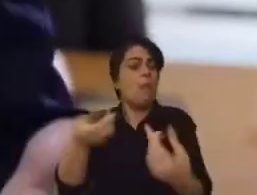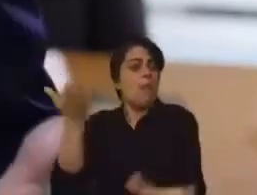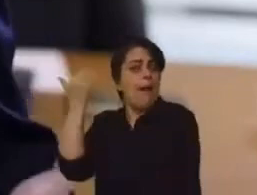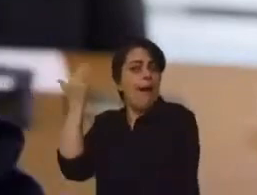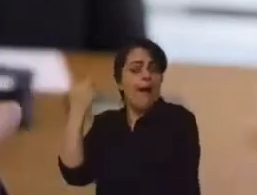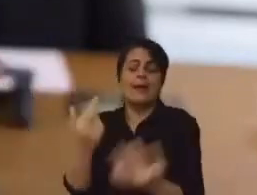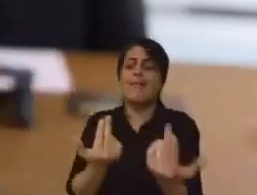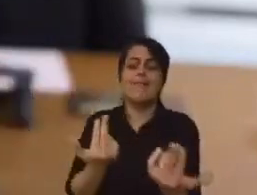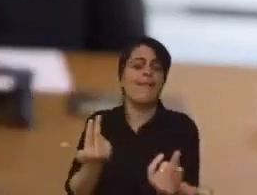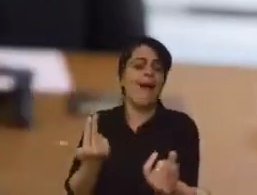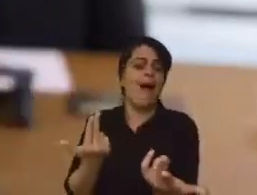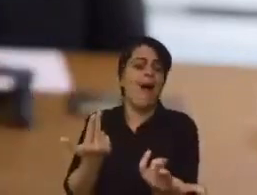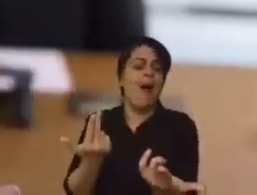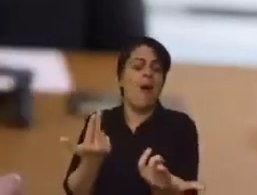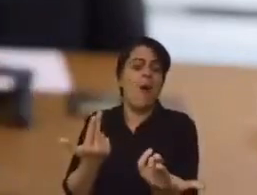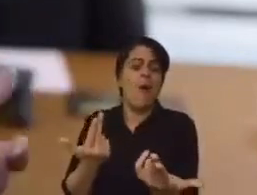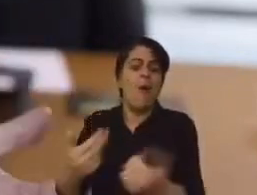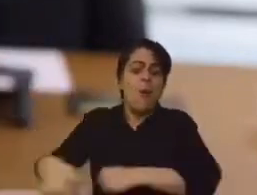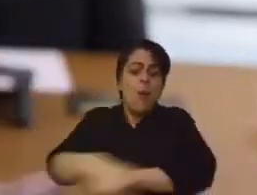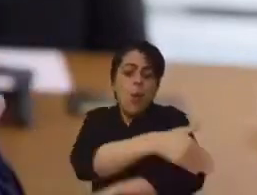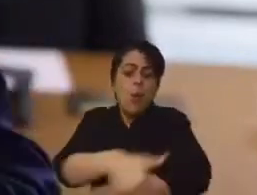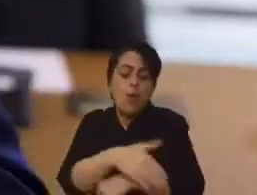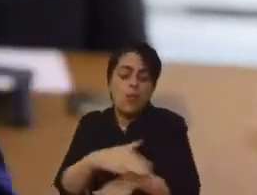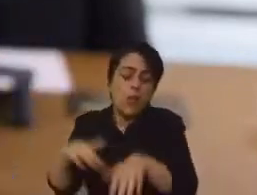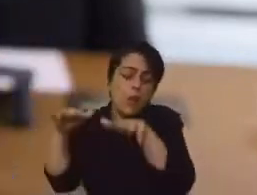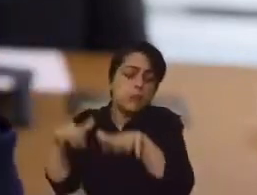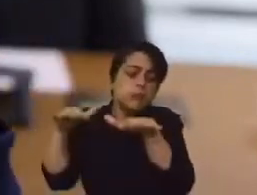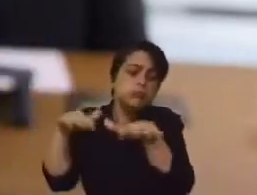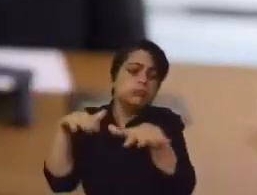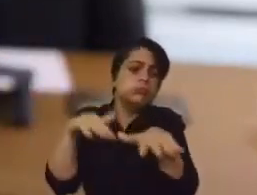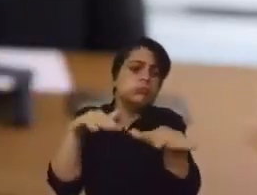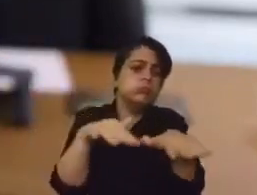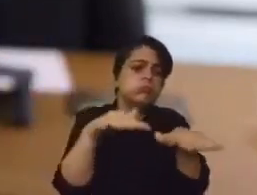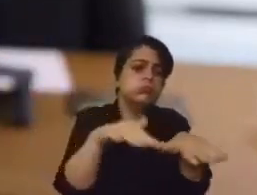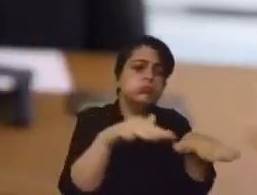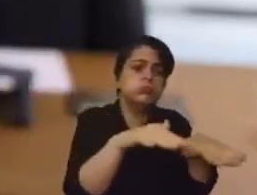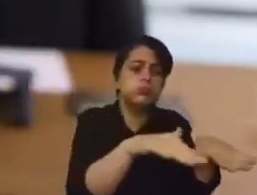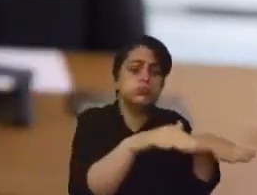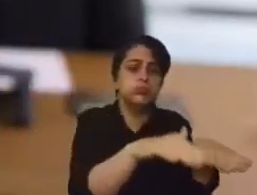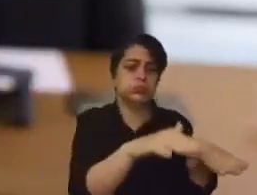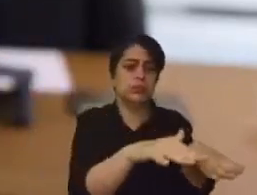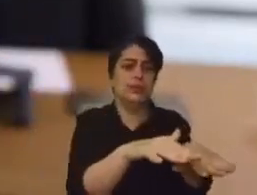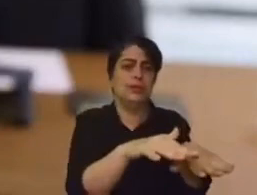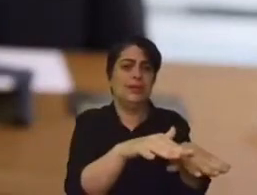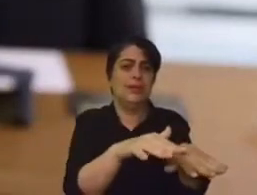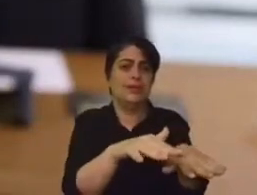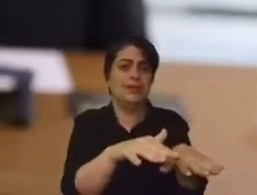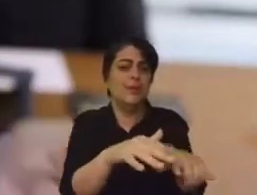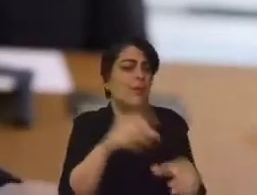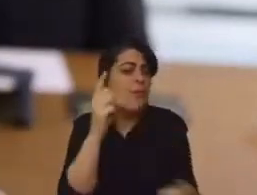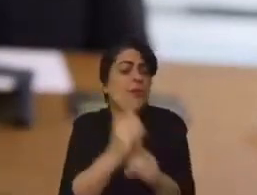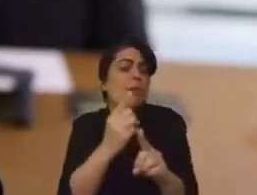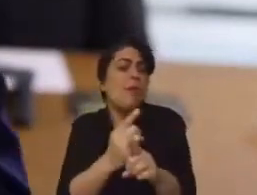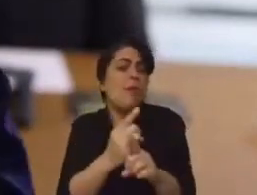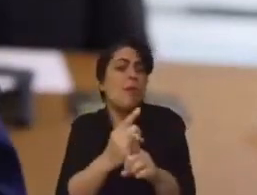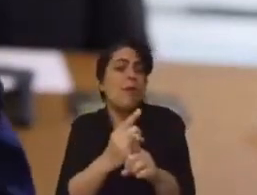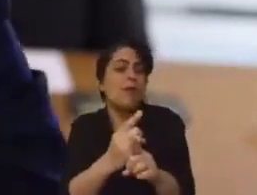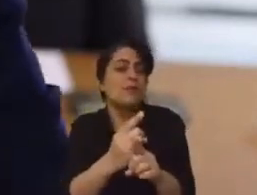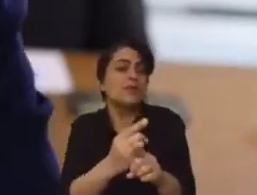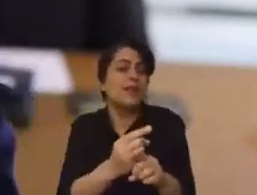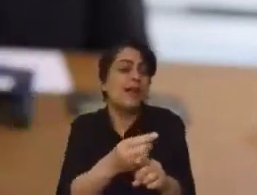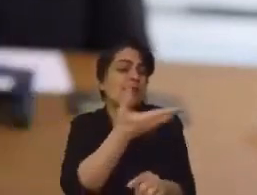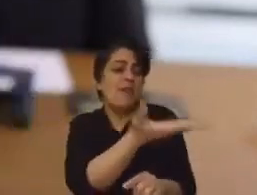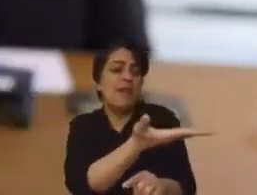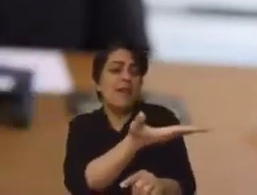fazer comício na rua, quando você saía para um restaurante, você encontrava com teu adversário e você ia cumprimentar ele na